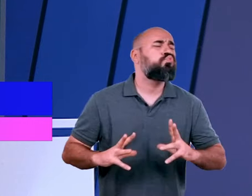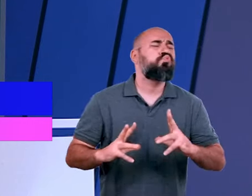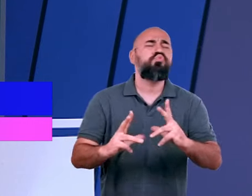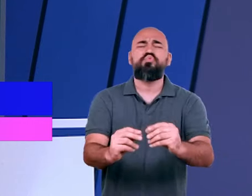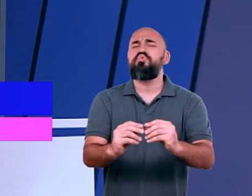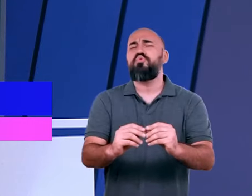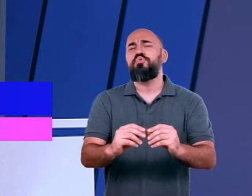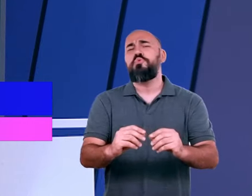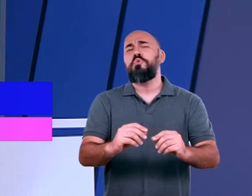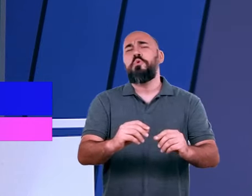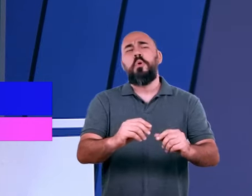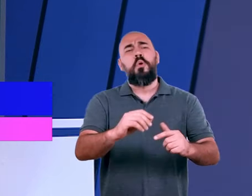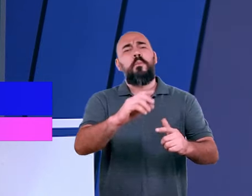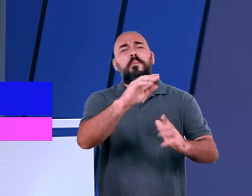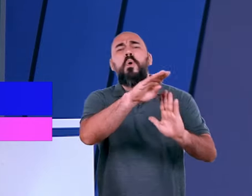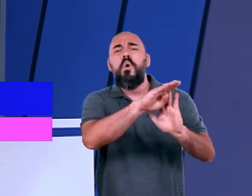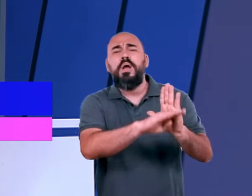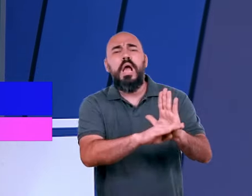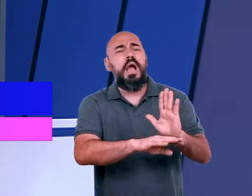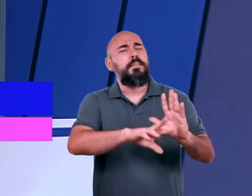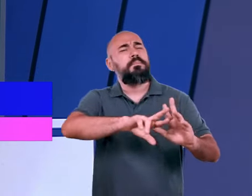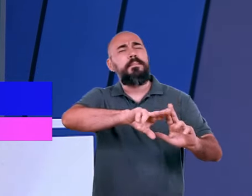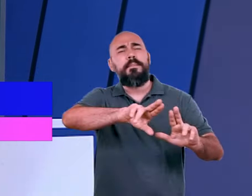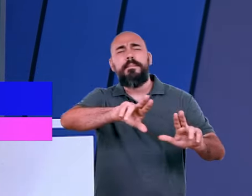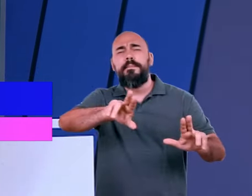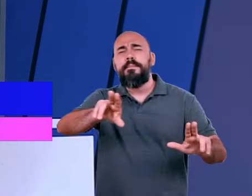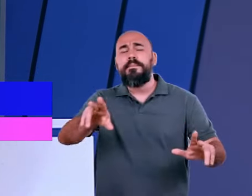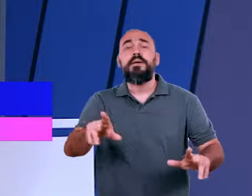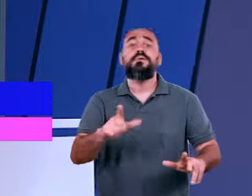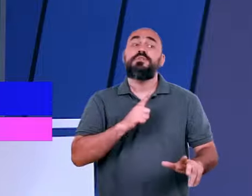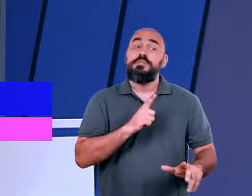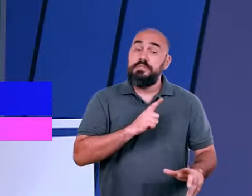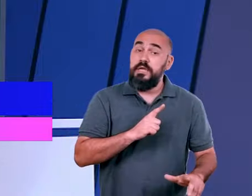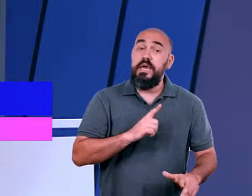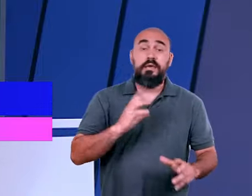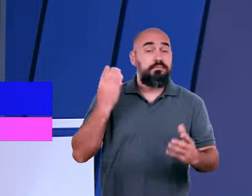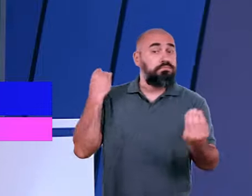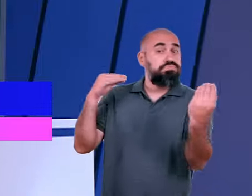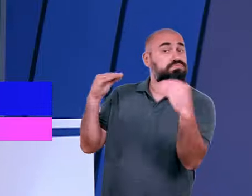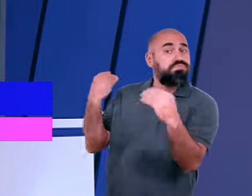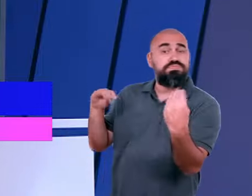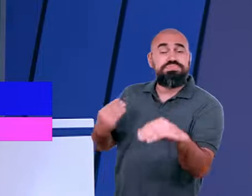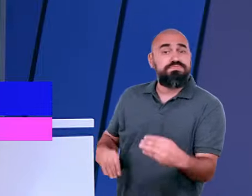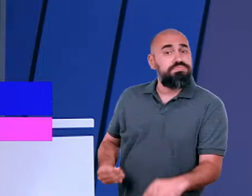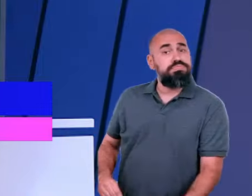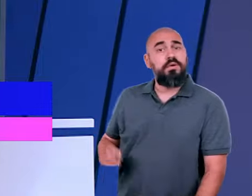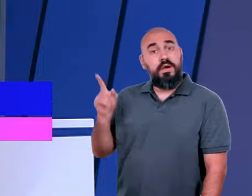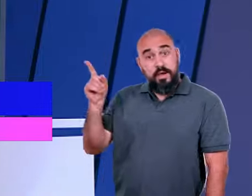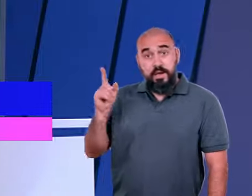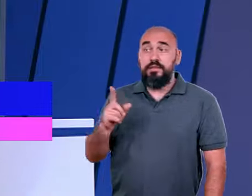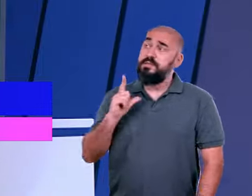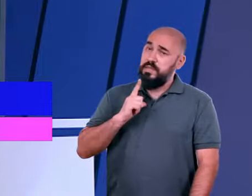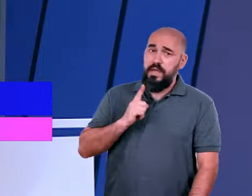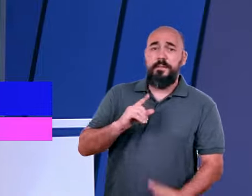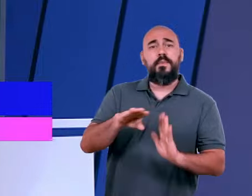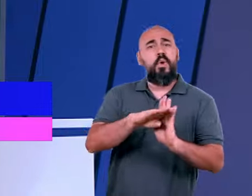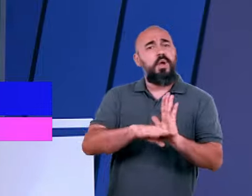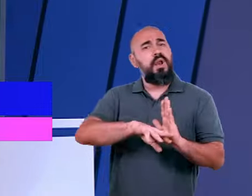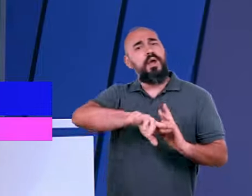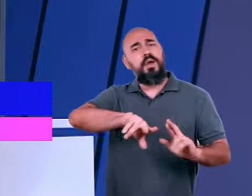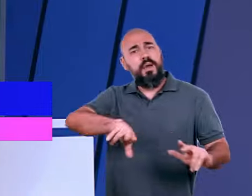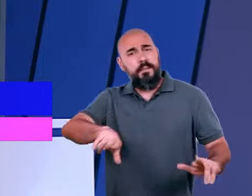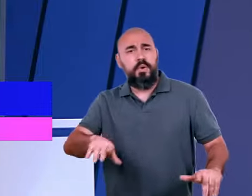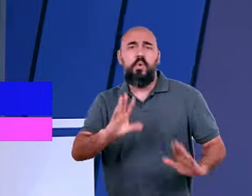programas da Novo Tempo guardados. É a nossa plataforma de streaming. Então você vai ter lá todos os programas,